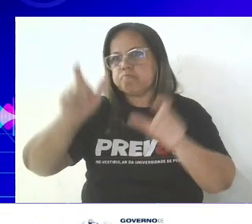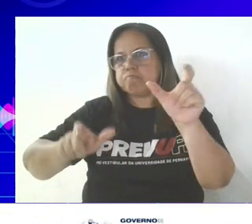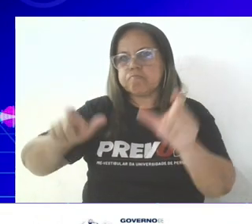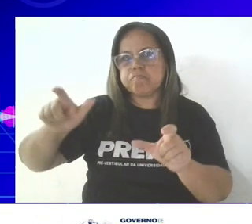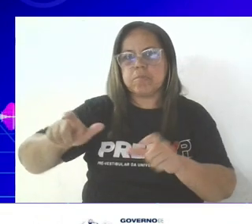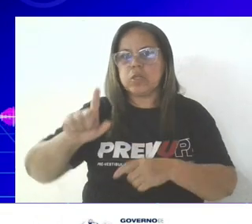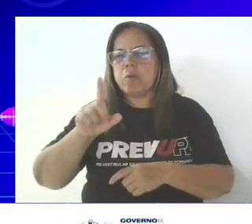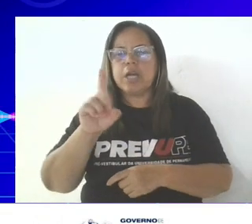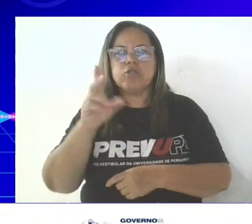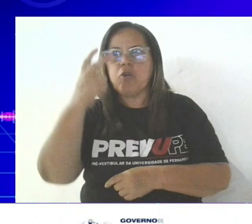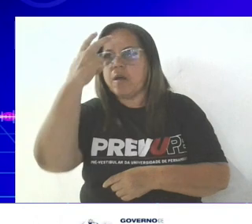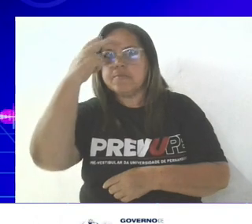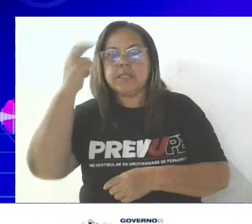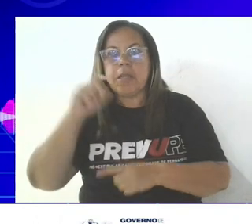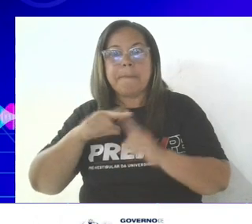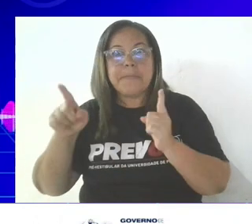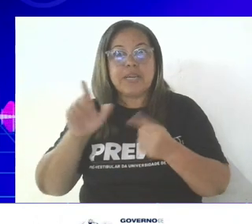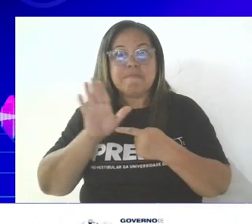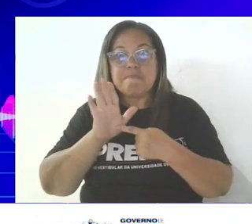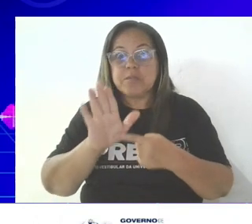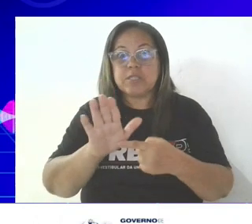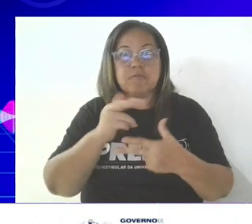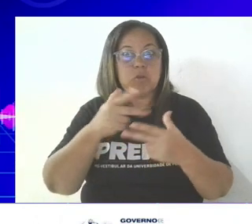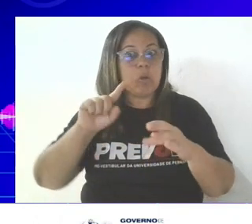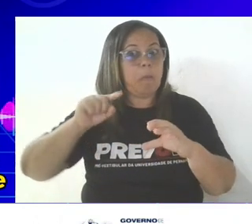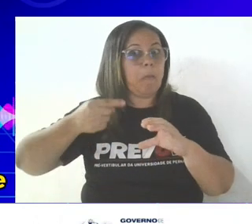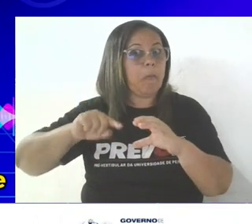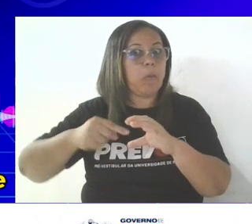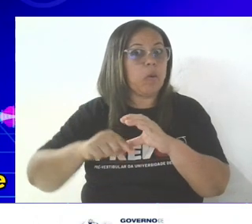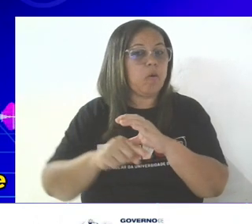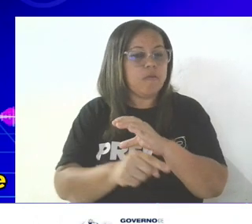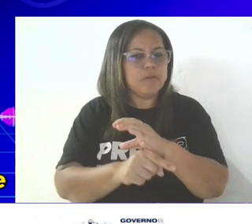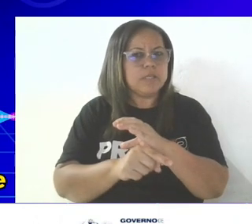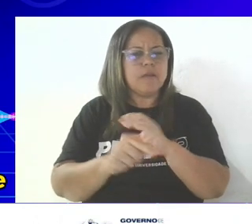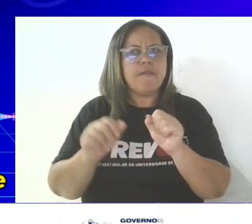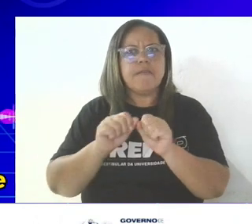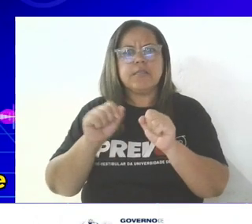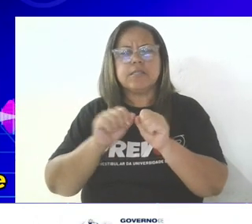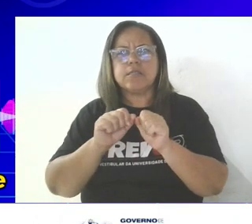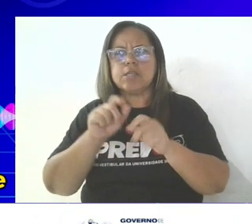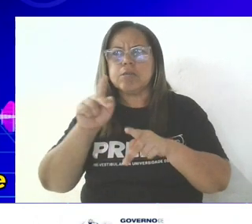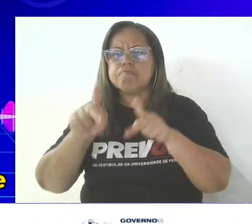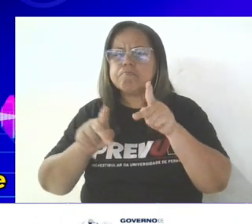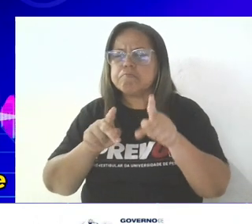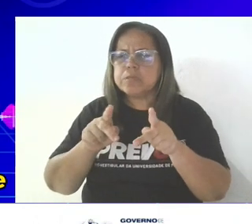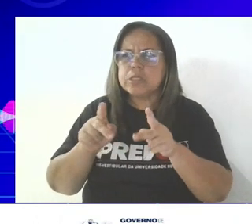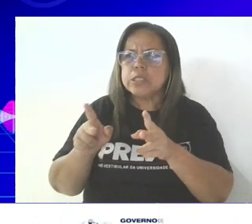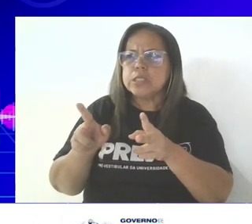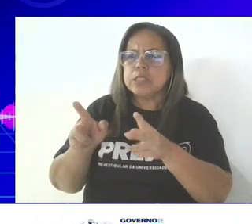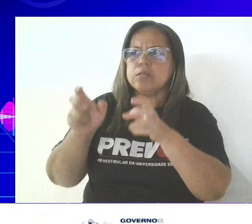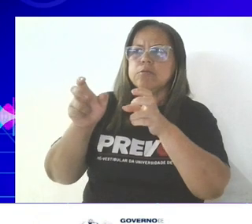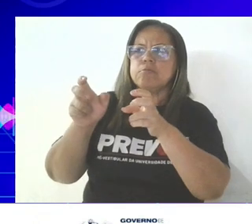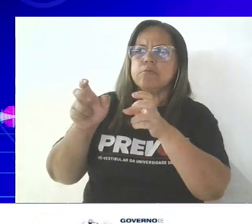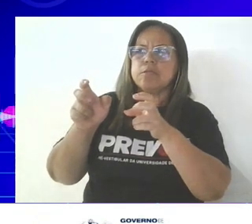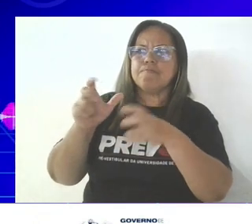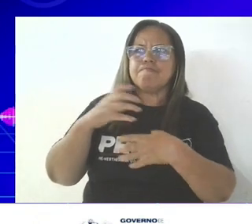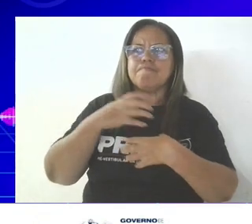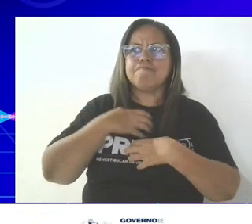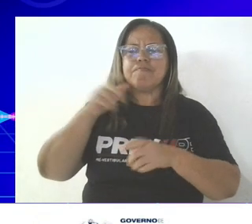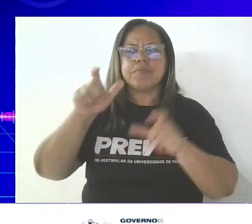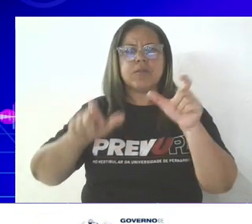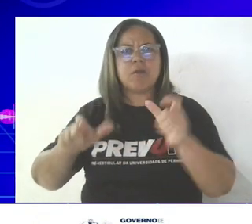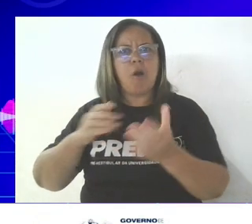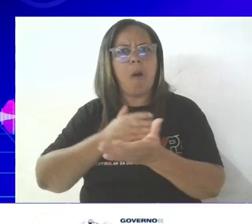só a superfície ele mostrava as coisas mais profundas isso fazia com que o povo se identificasse com os personagens e